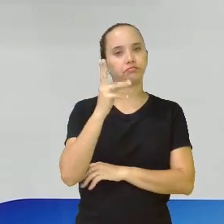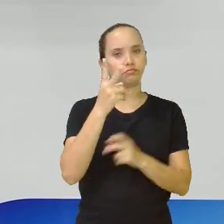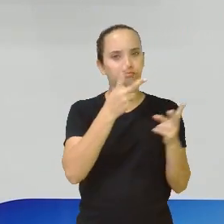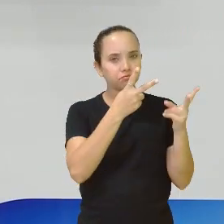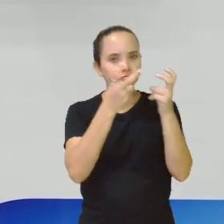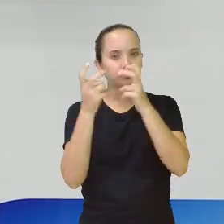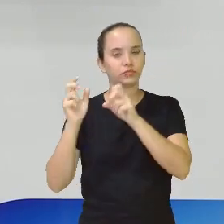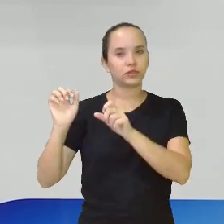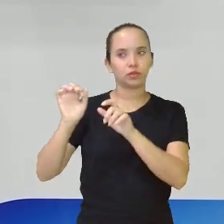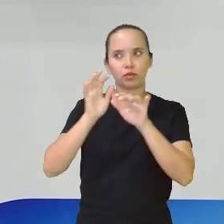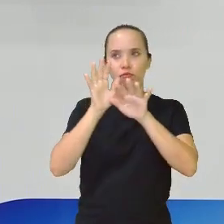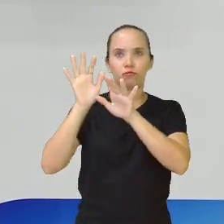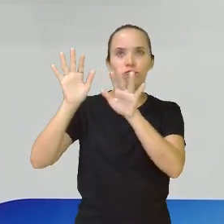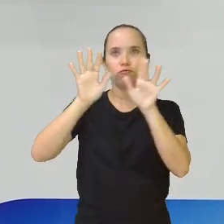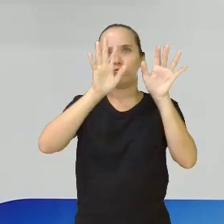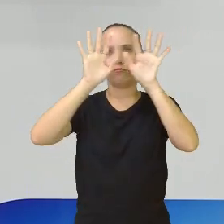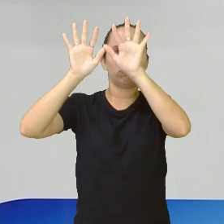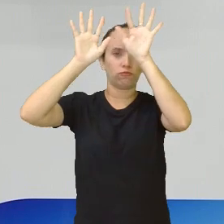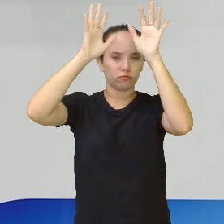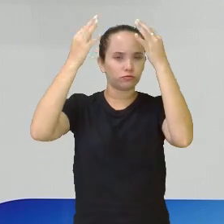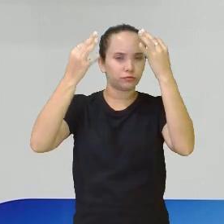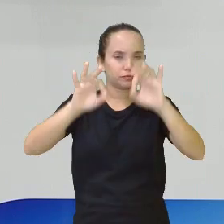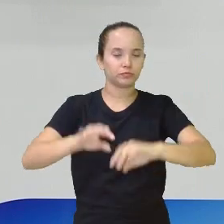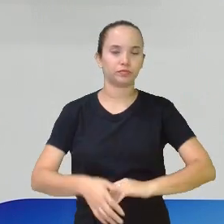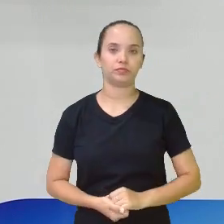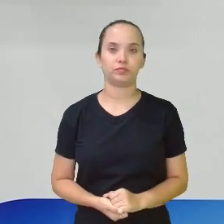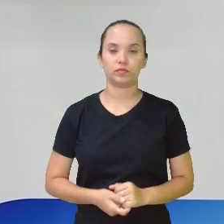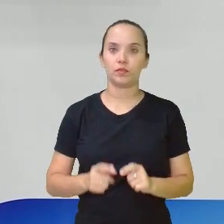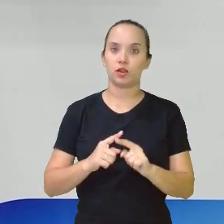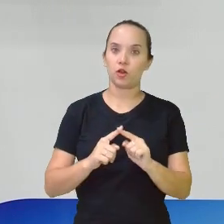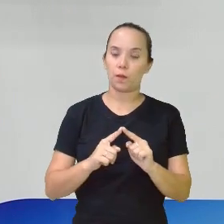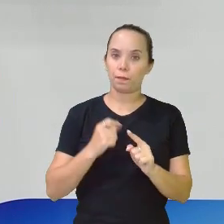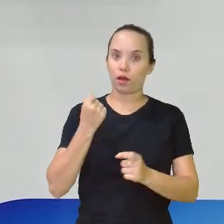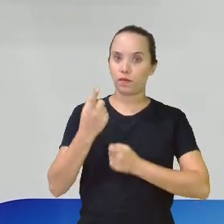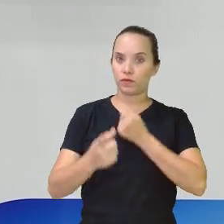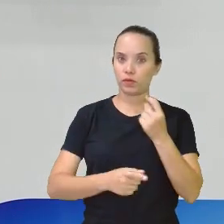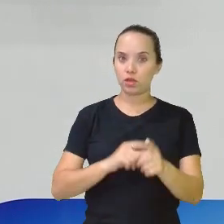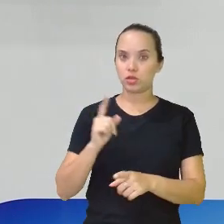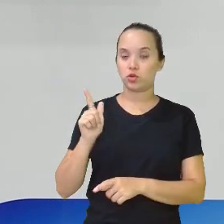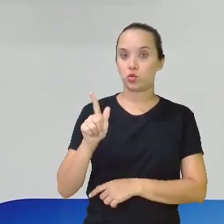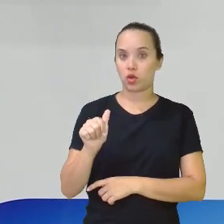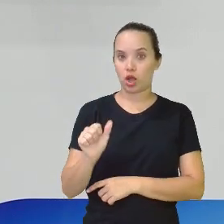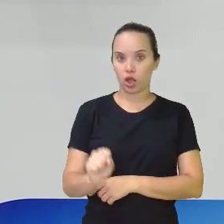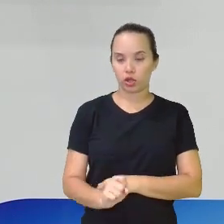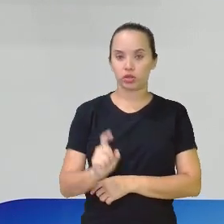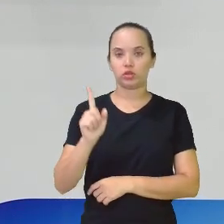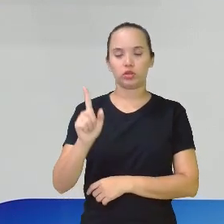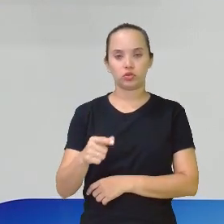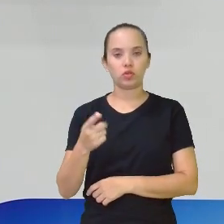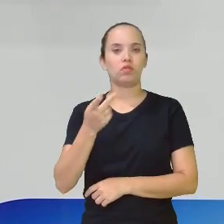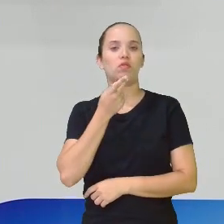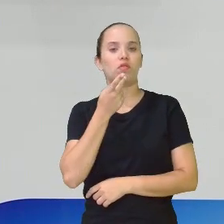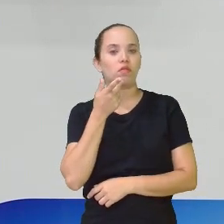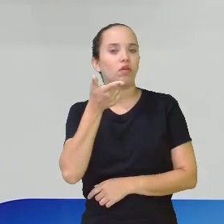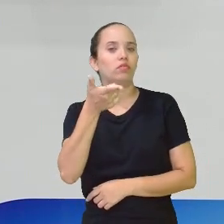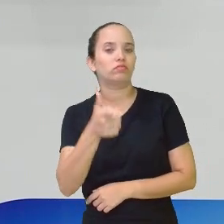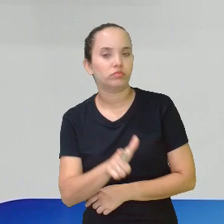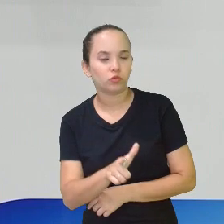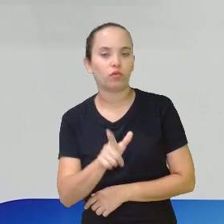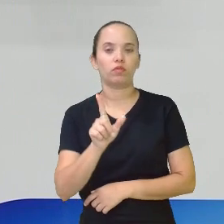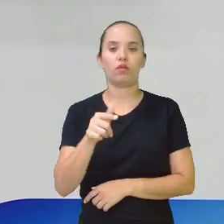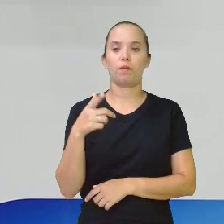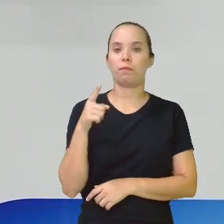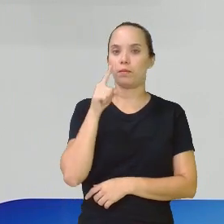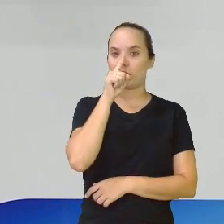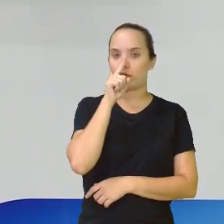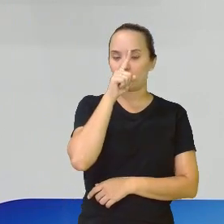fumaça saindo aí das chaminés. Muitas vezes, muitos desses gases, a gente torna a falar que são gases